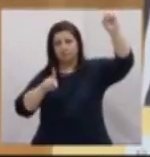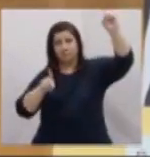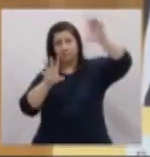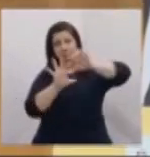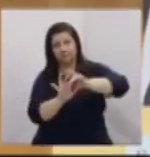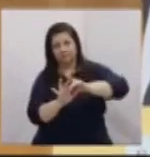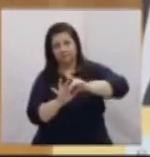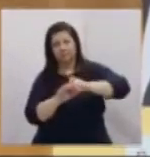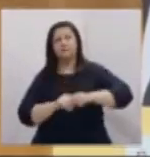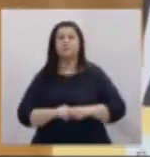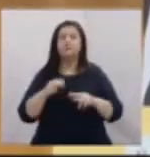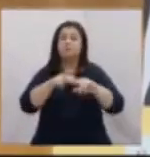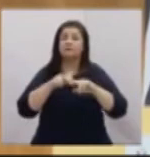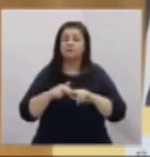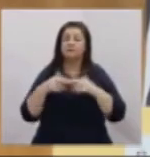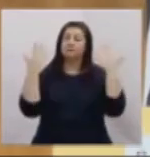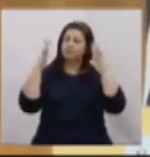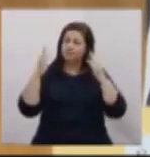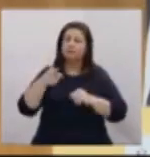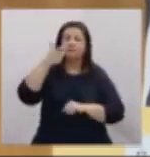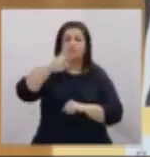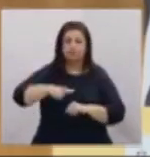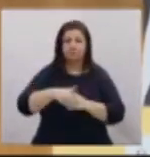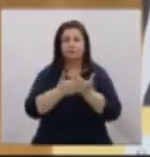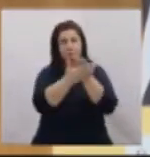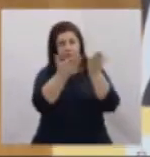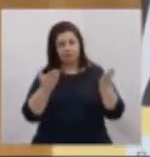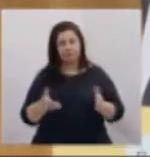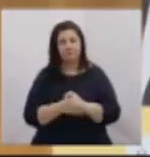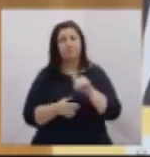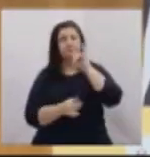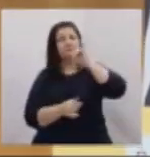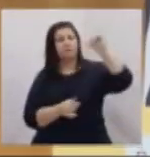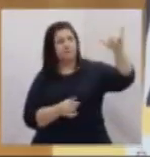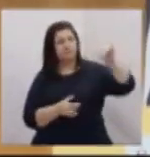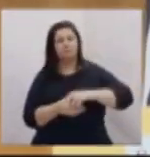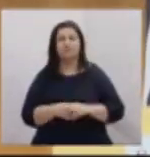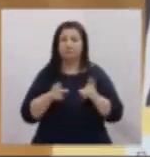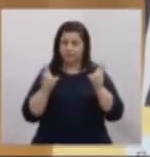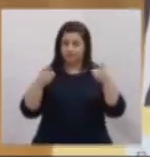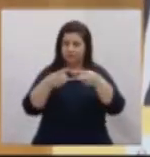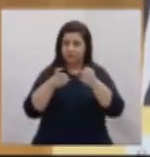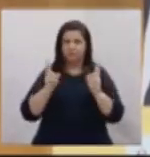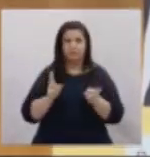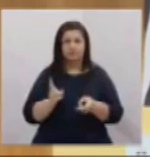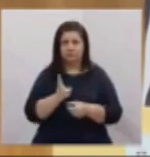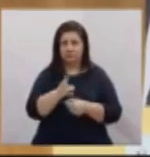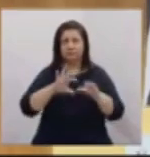Deus maior. Portanto, eu parabenizo mais uma vez vocês e dizer para vocês que essa casa está aberta para todos